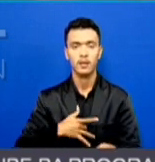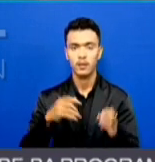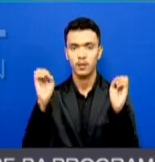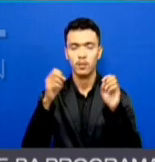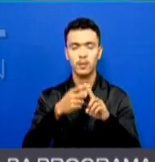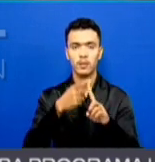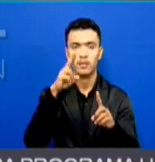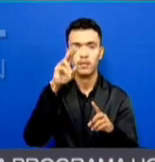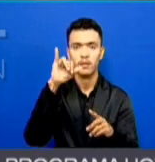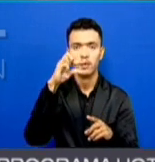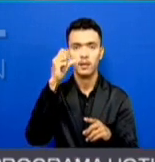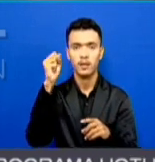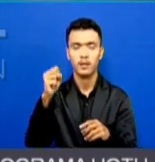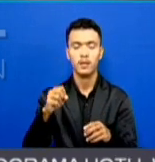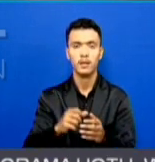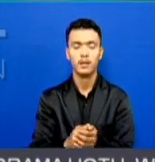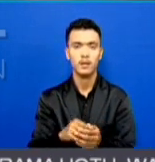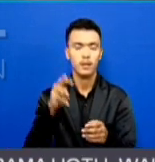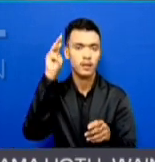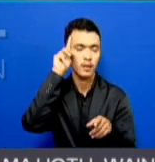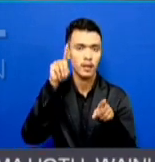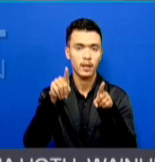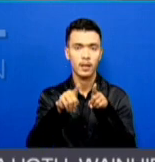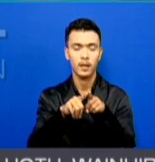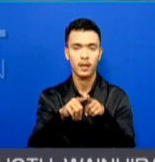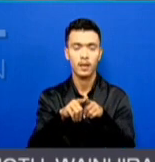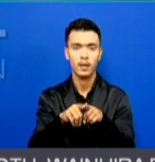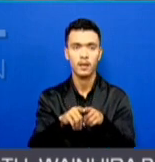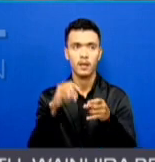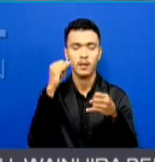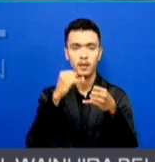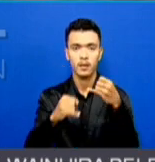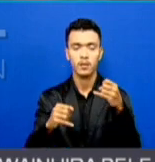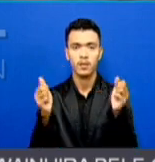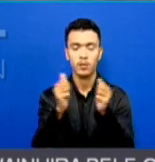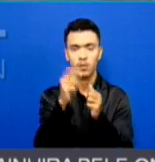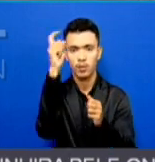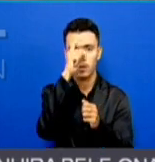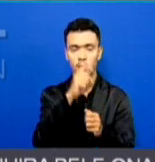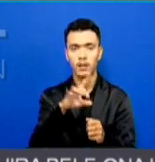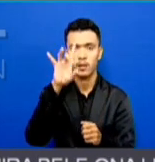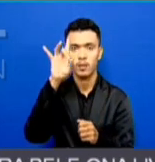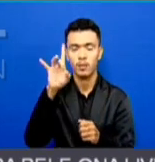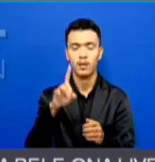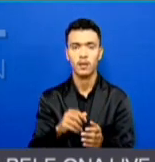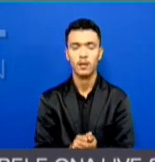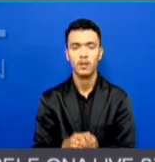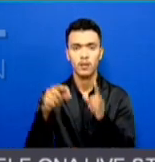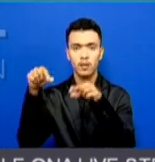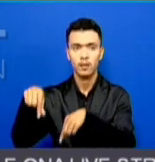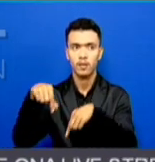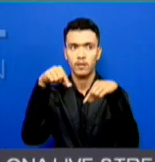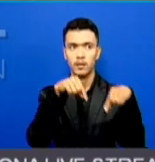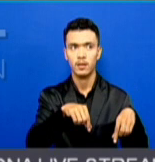Vegas, mai be nia aling ikun Dionisio Pereira de Carvalho. Hoida di Uwalu sofre tan condição